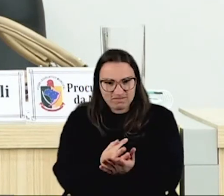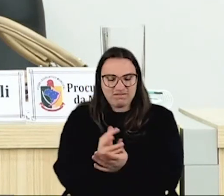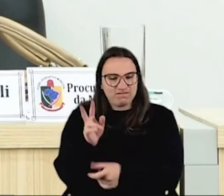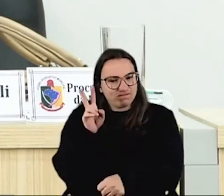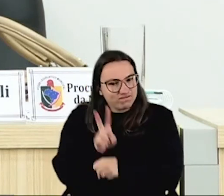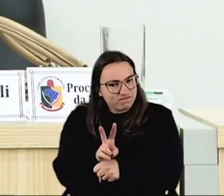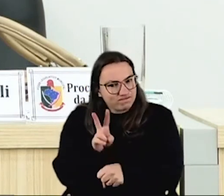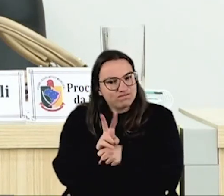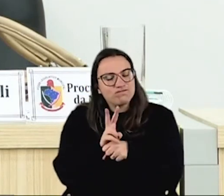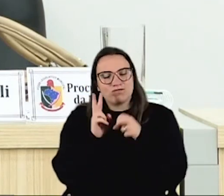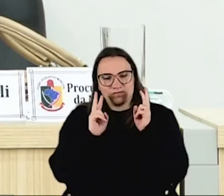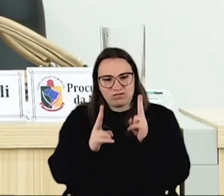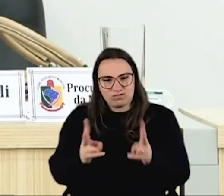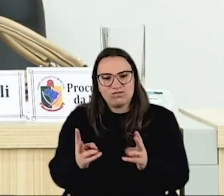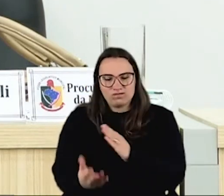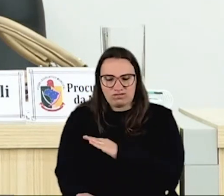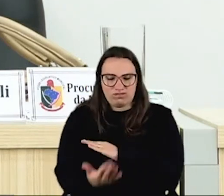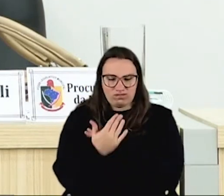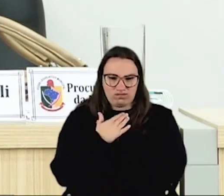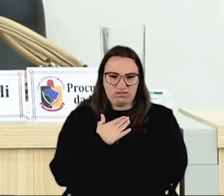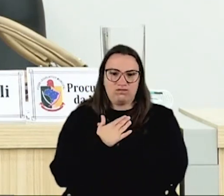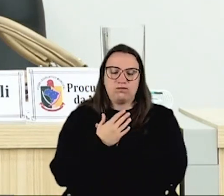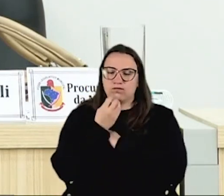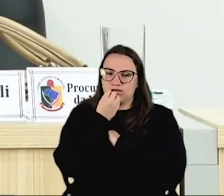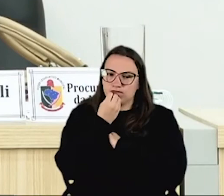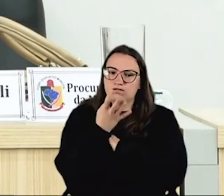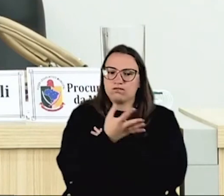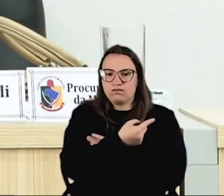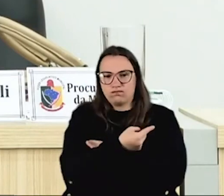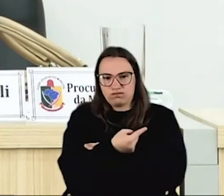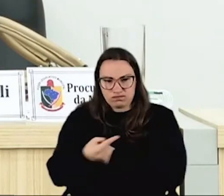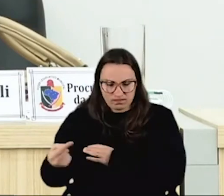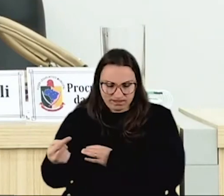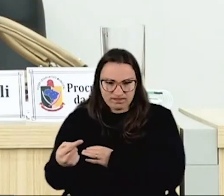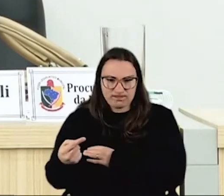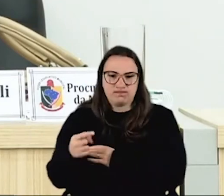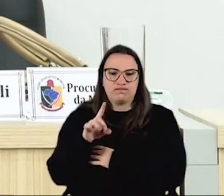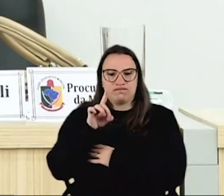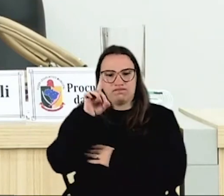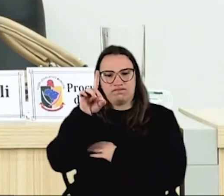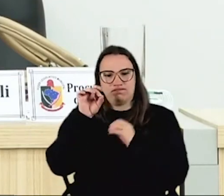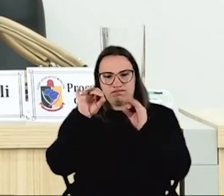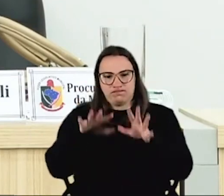coisa que nos move. Tenham todos uma boa semana. Fiquem com Deus. Obrigada.